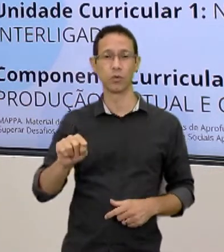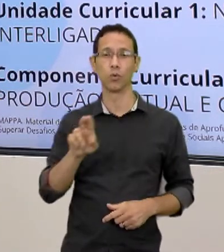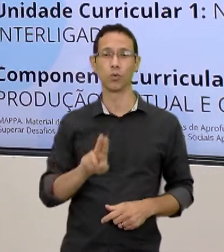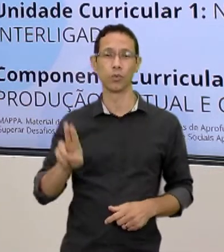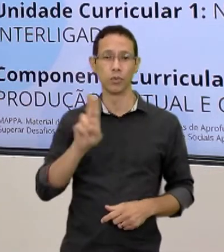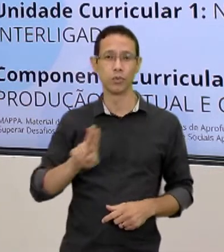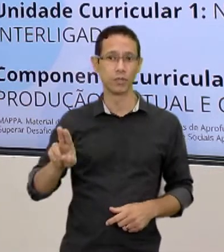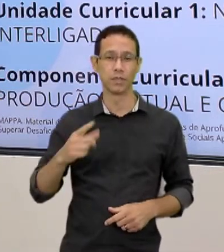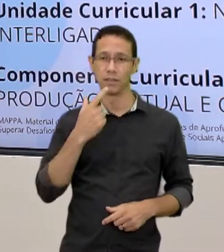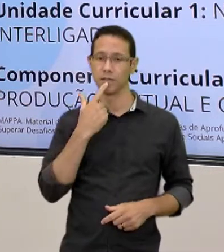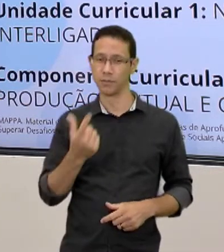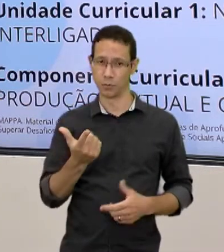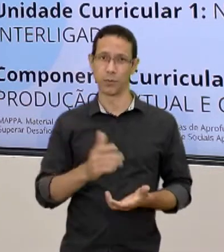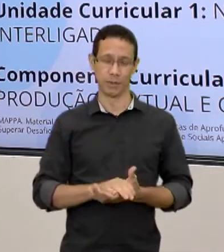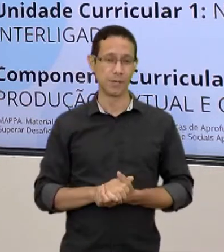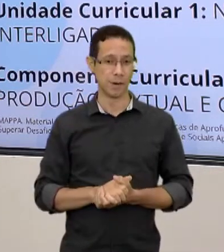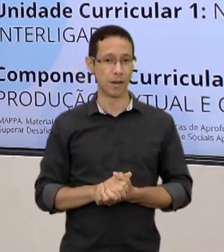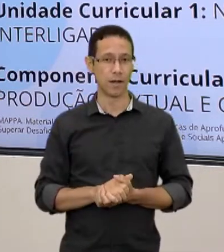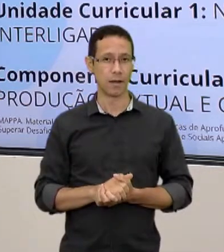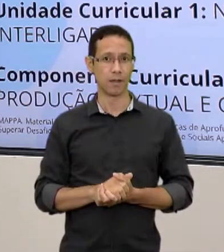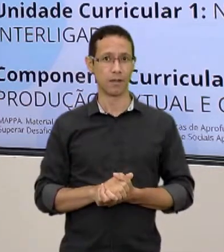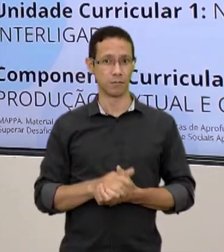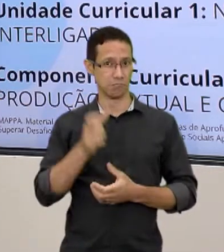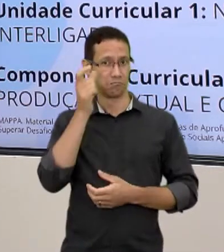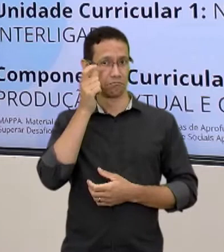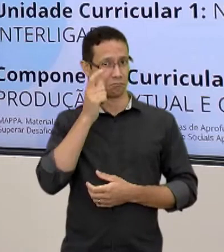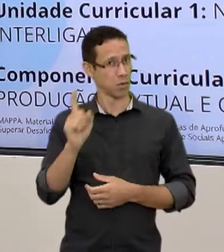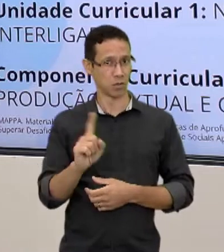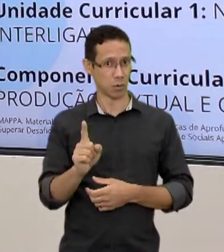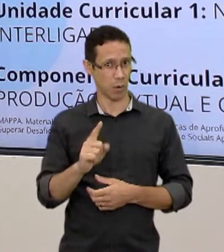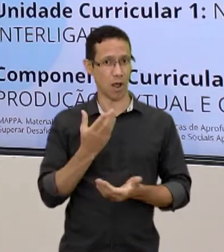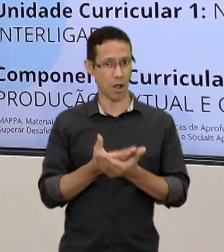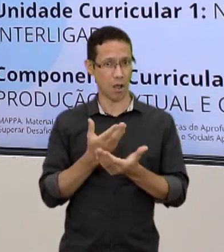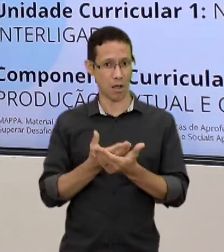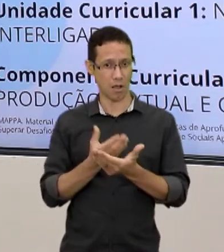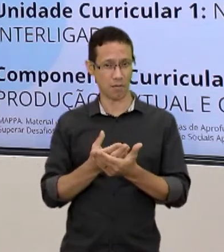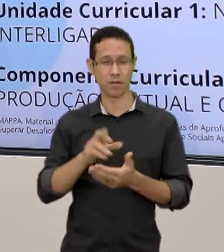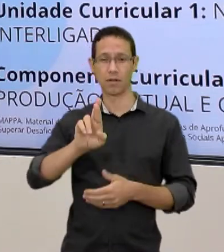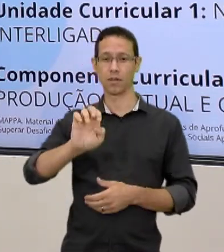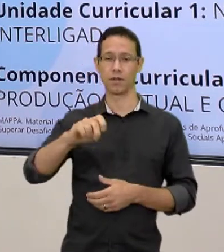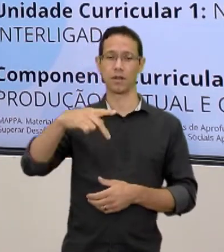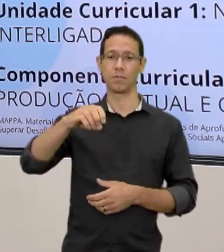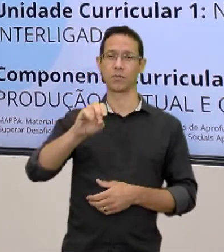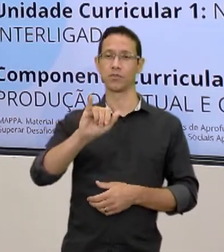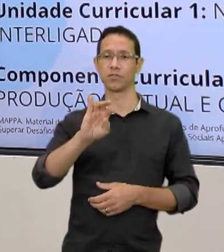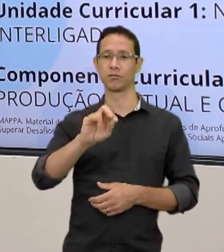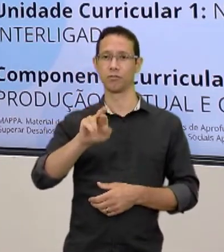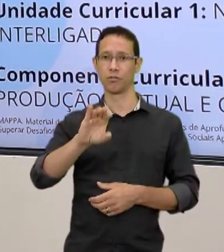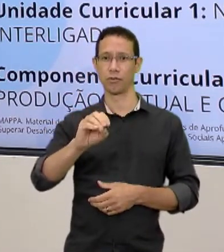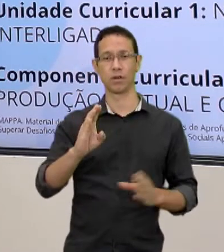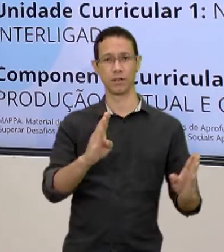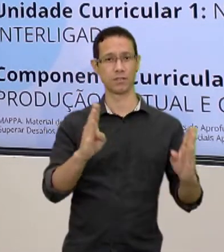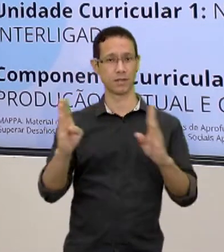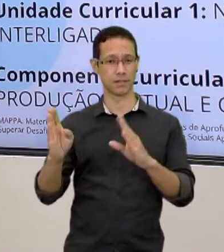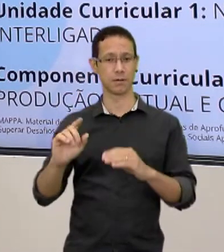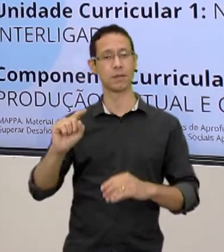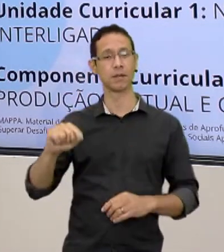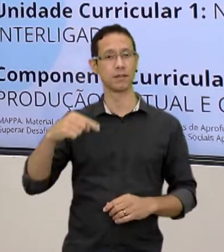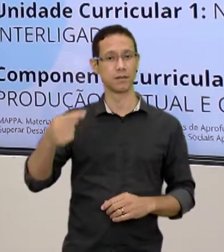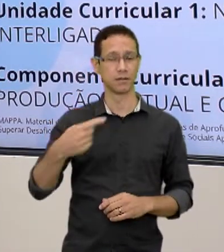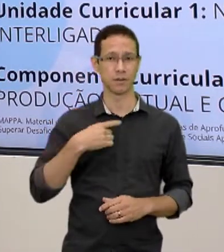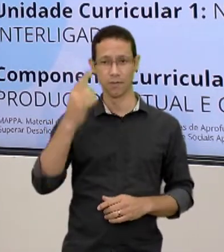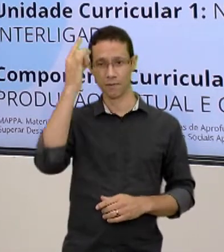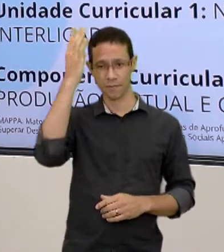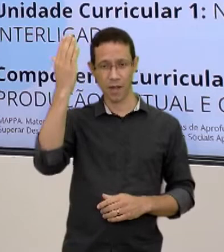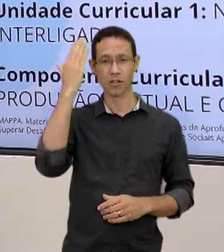comentamos um pouquinho sobre isso, tá? Se você não assistiu a esta aula, vá lá no repositório e assista, que aí a sequência acaba ficando